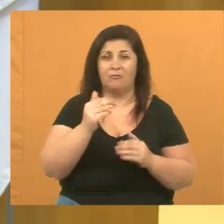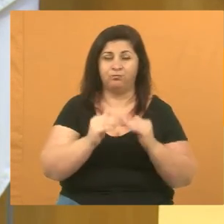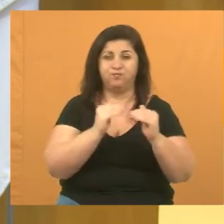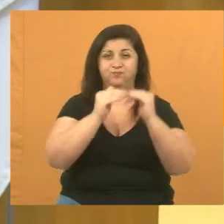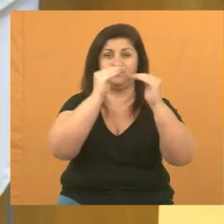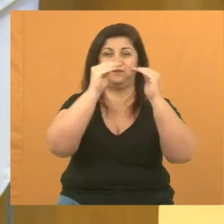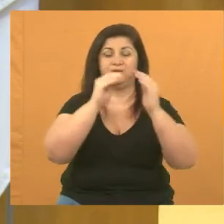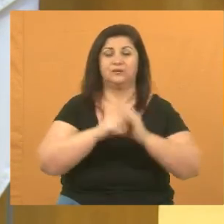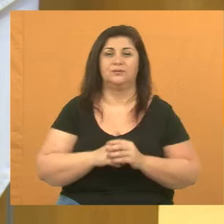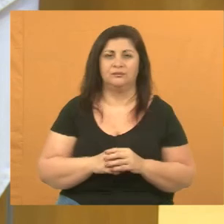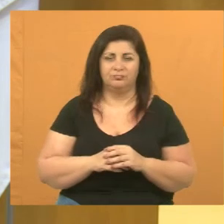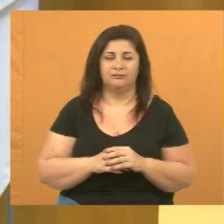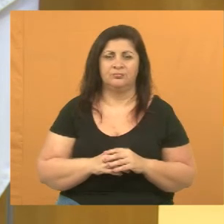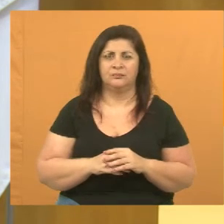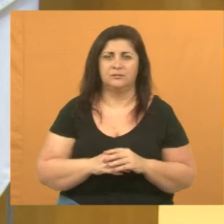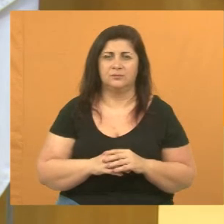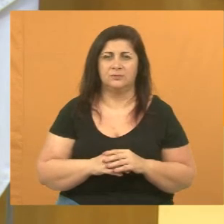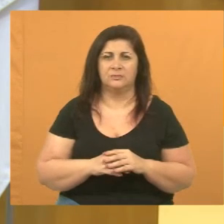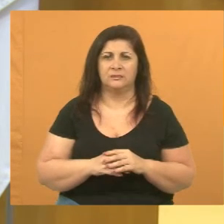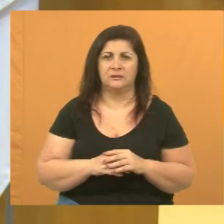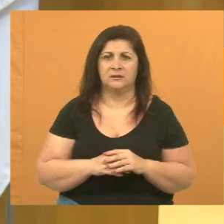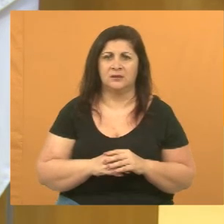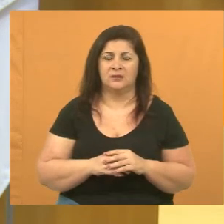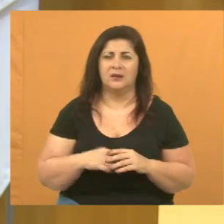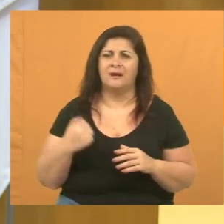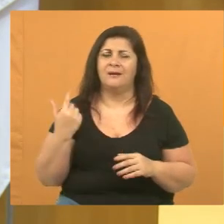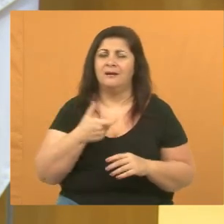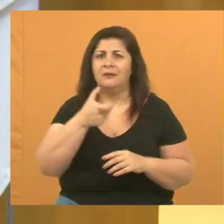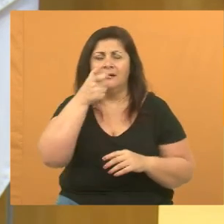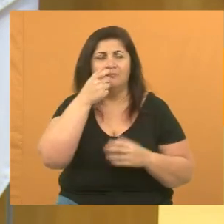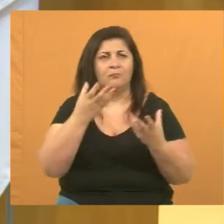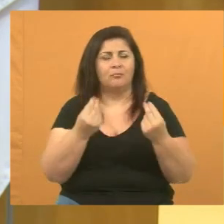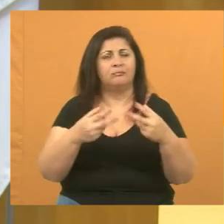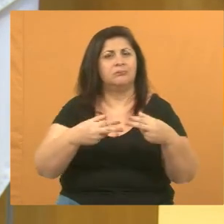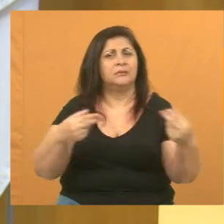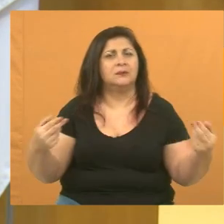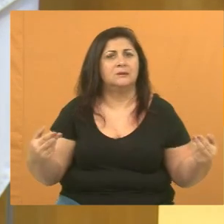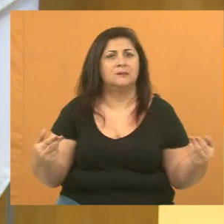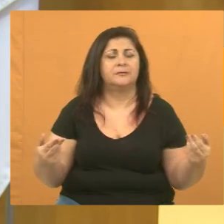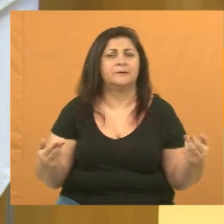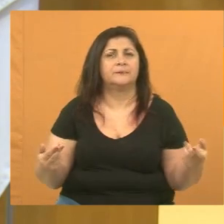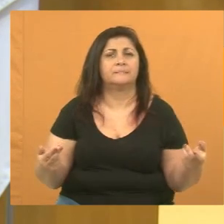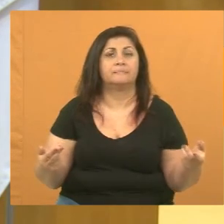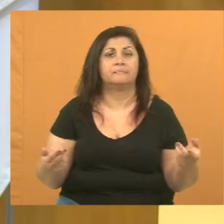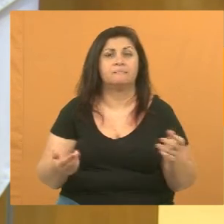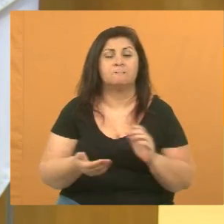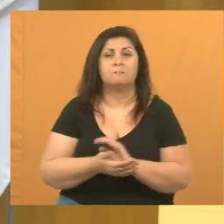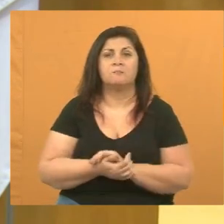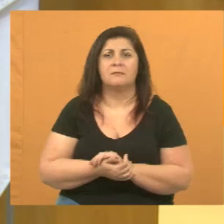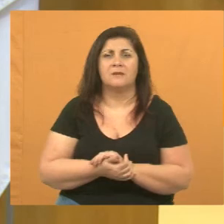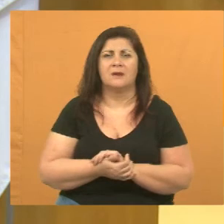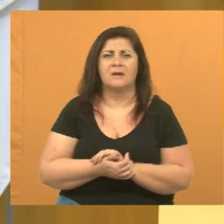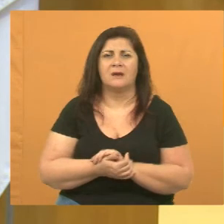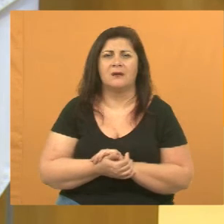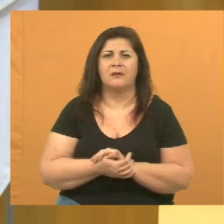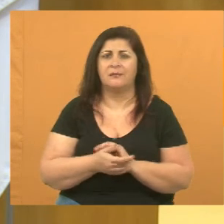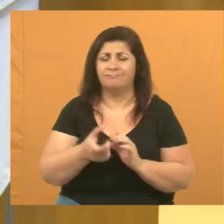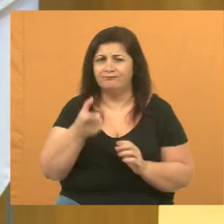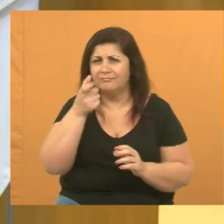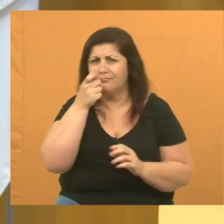dia. E aí a gente se depara com várias situações E a gente não vai longe,